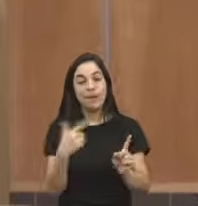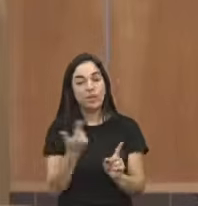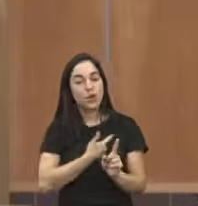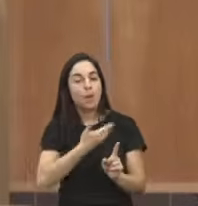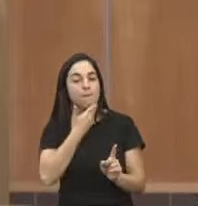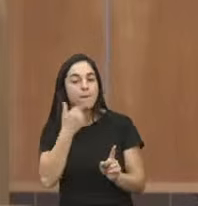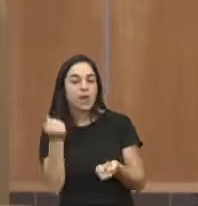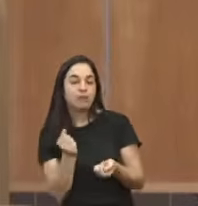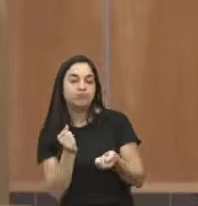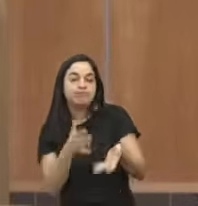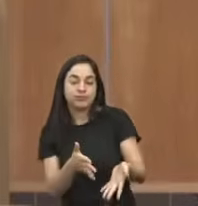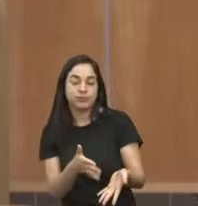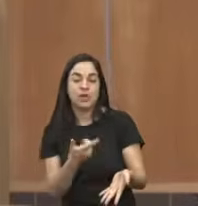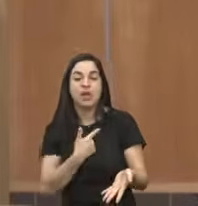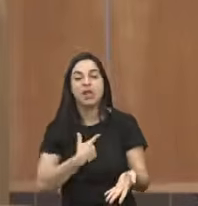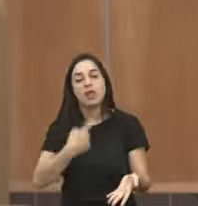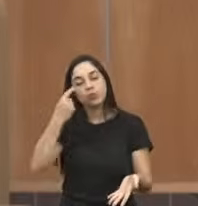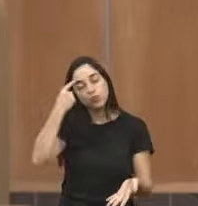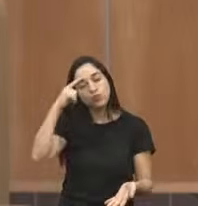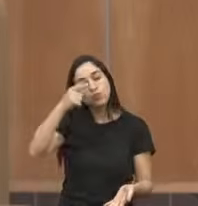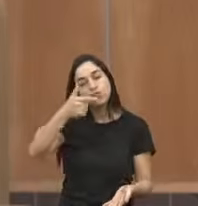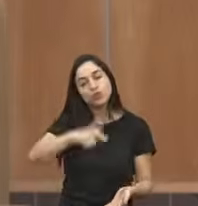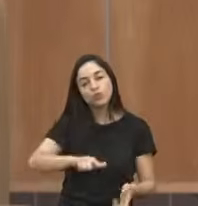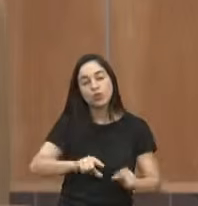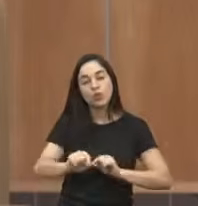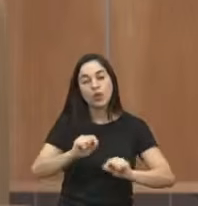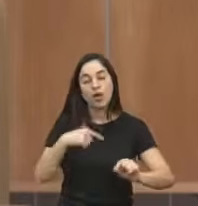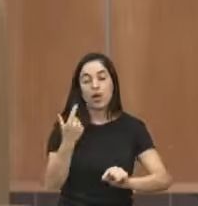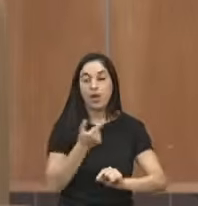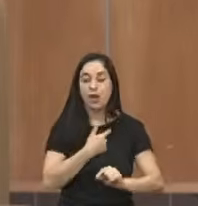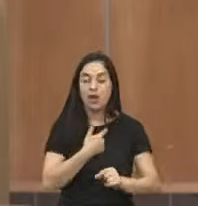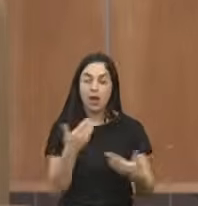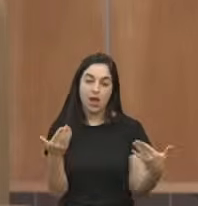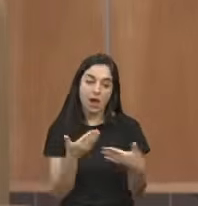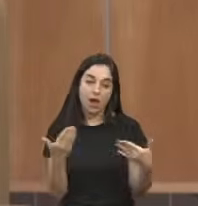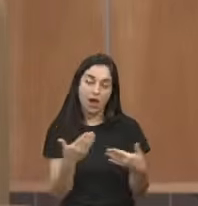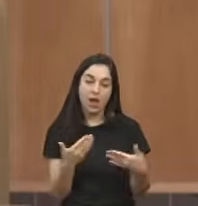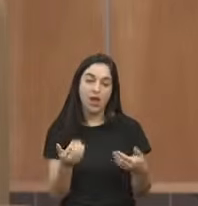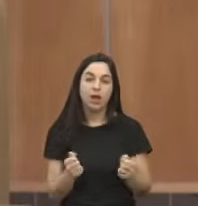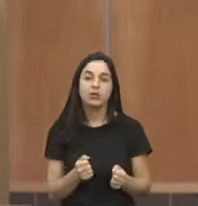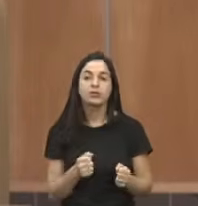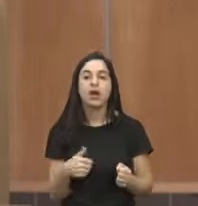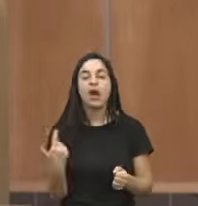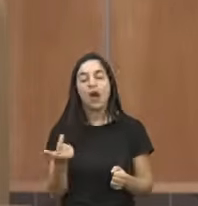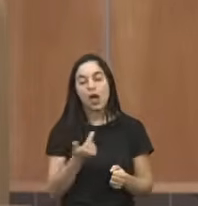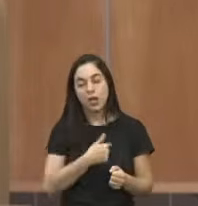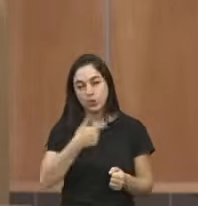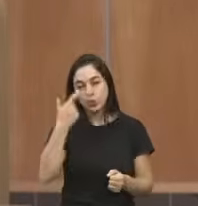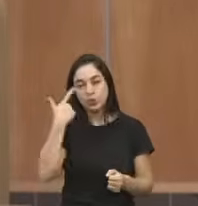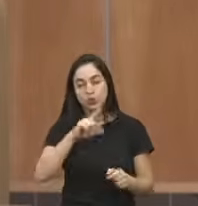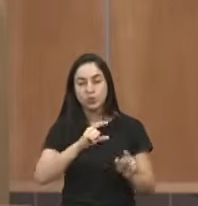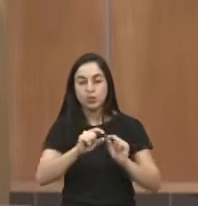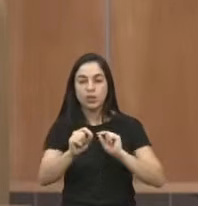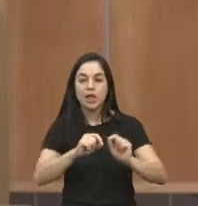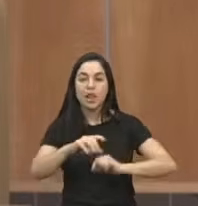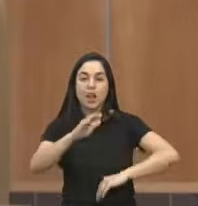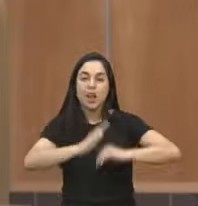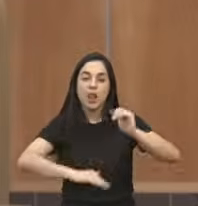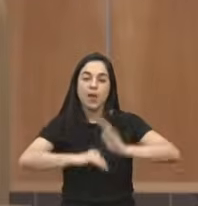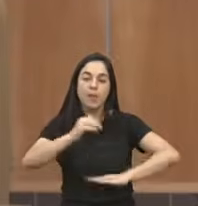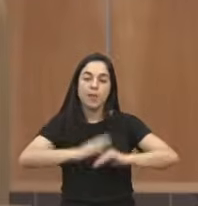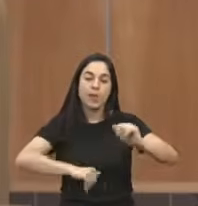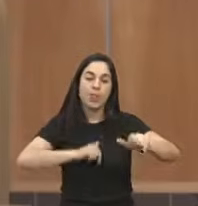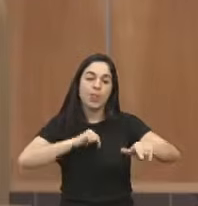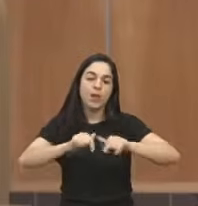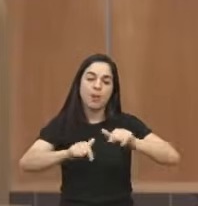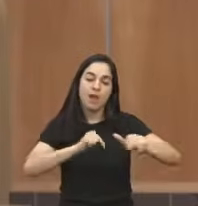aqui e eu penso mais uma vez que a gente manter como está, dessa forma, a gente consegue aí de fato trabalhar,